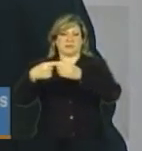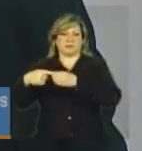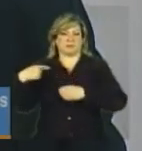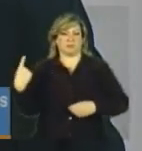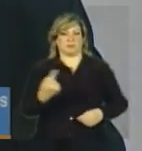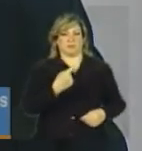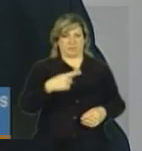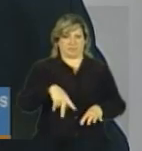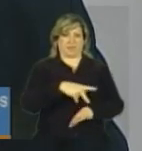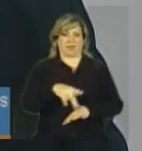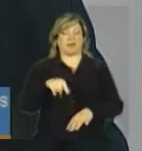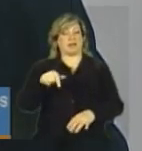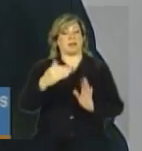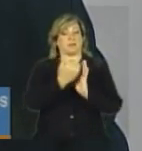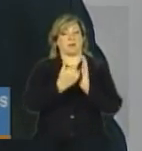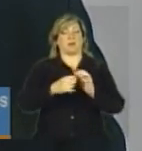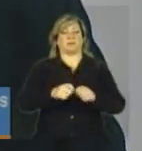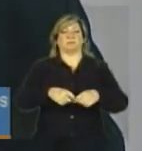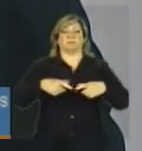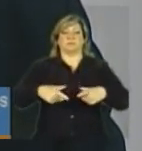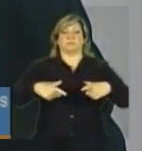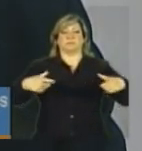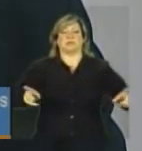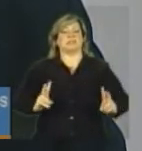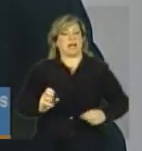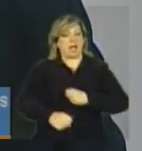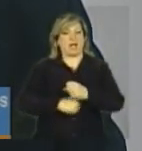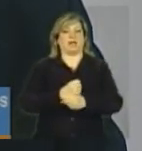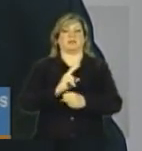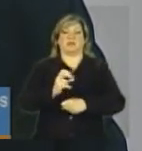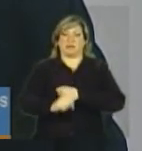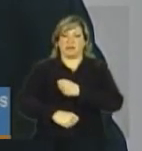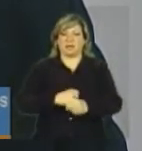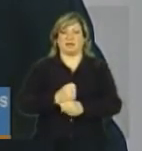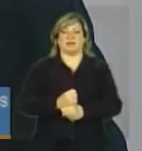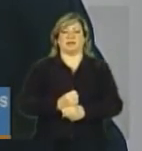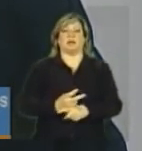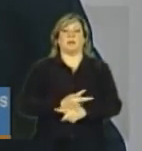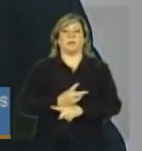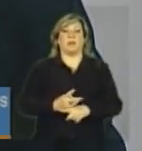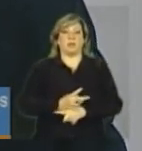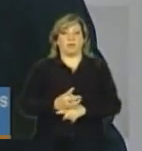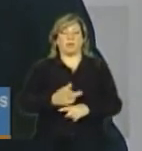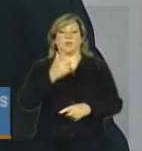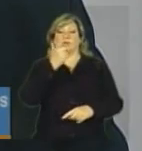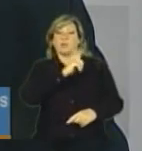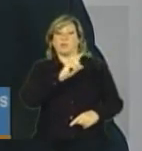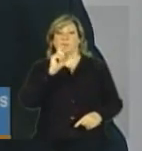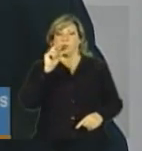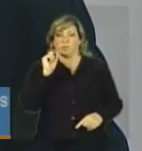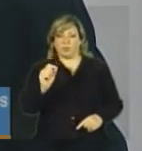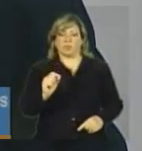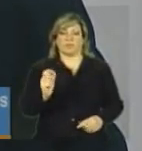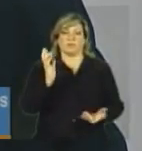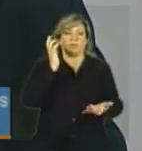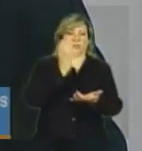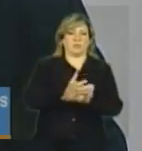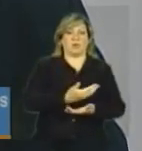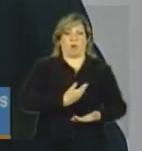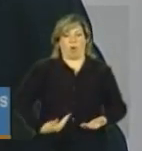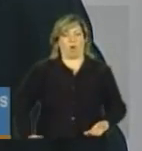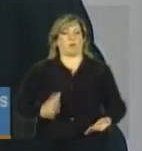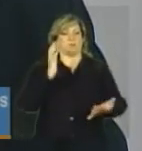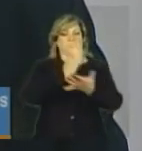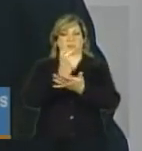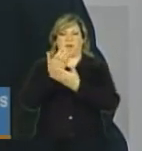cresce a cada ano, que procura estender a sua malha de eh de aquisições e de destinação também